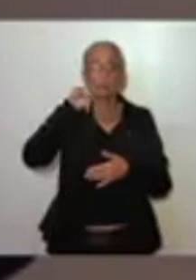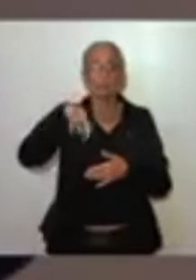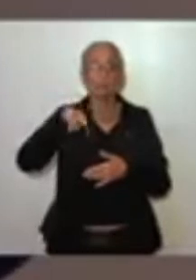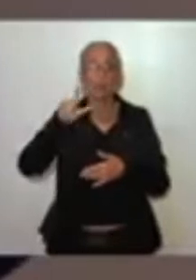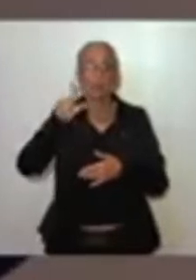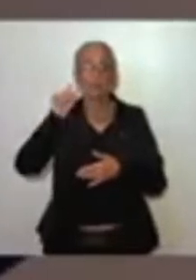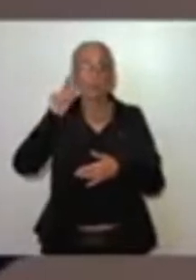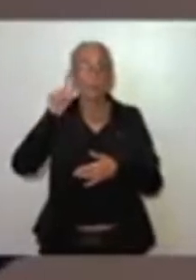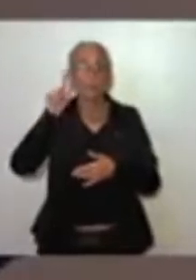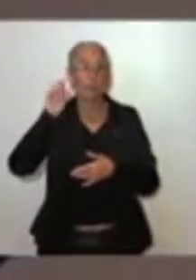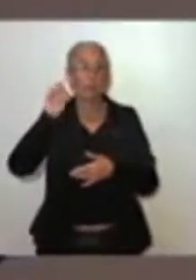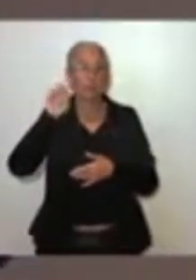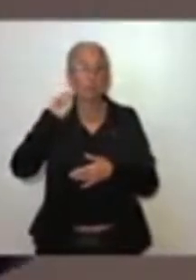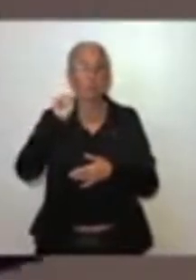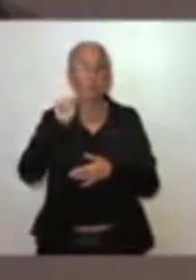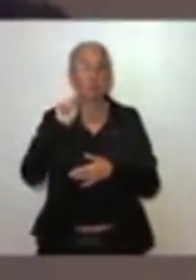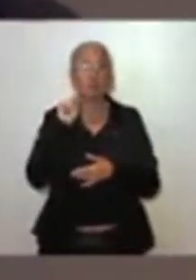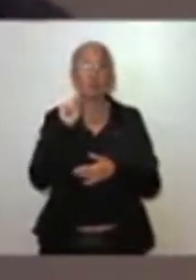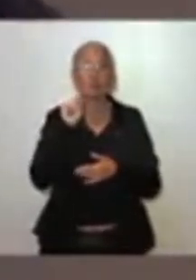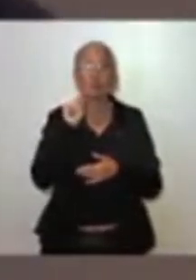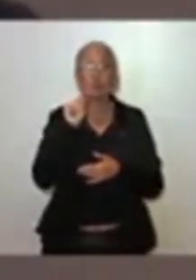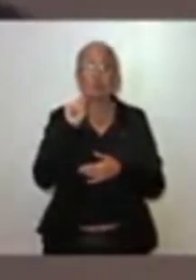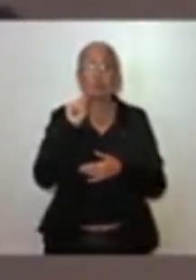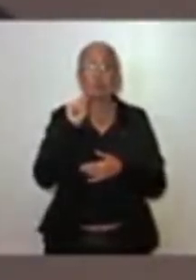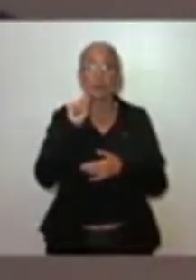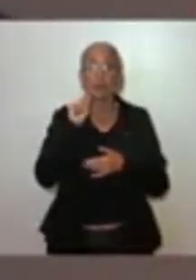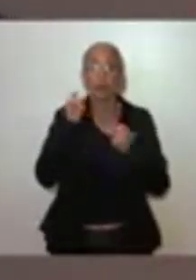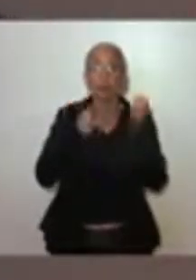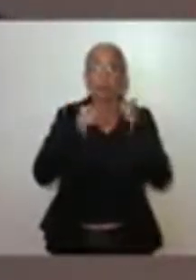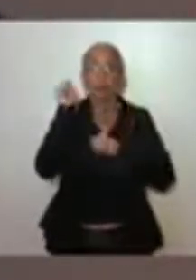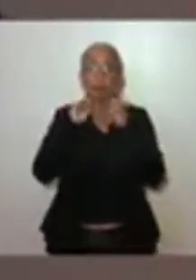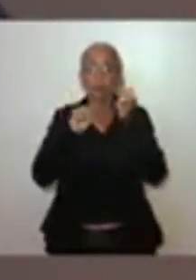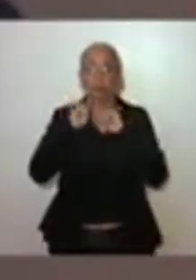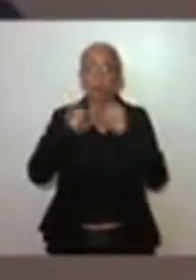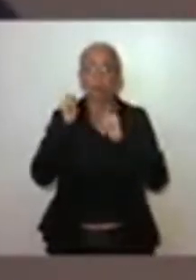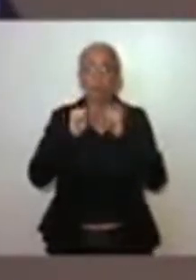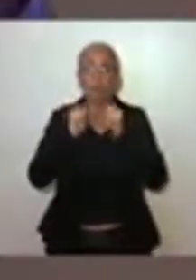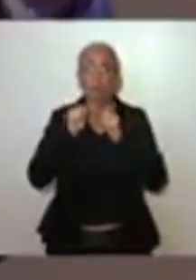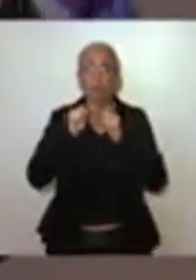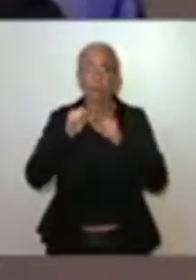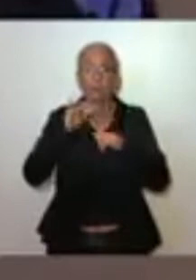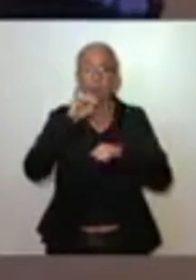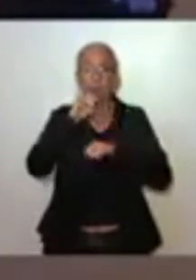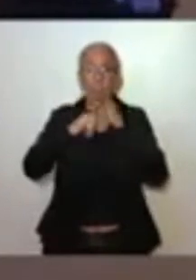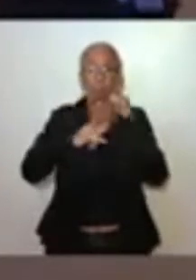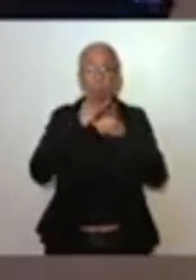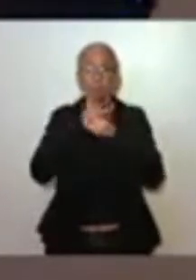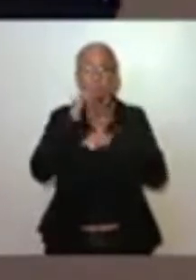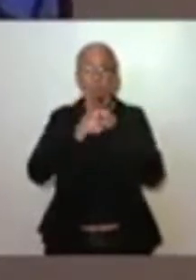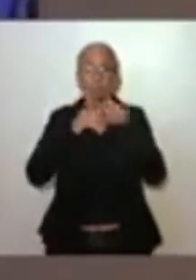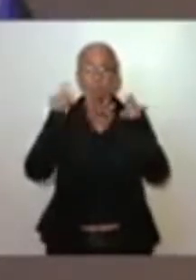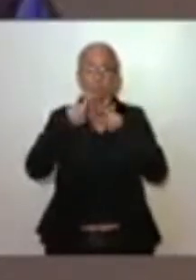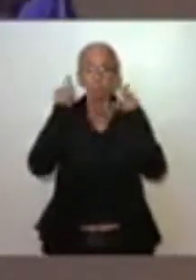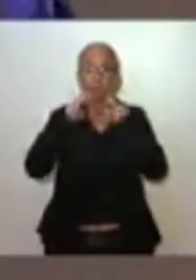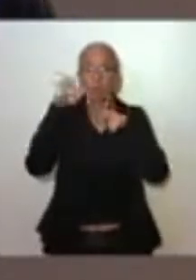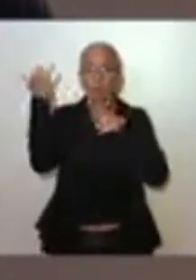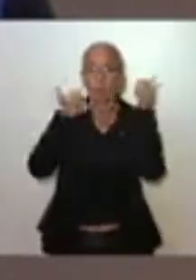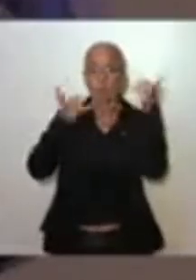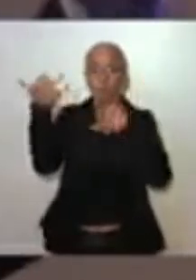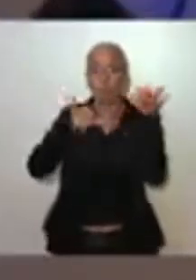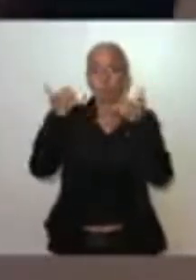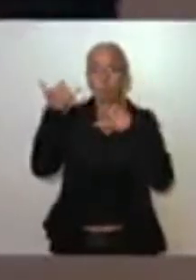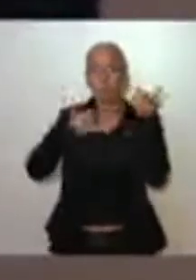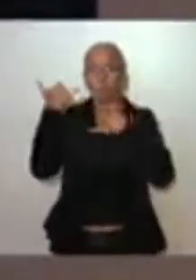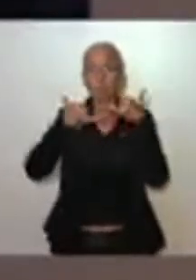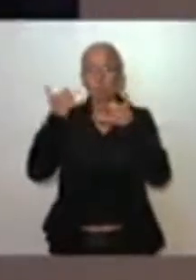que é as máquinas hoje a inteligência artificial são computadores e sabes com informações